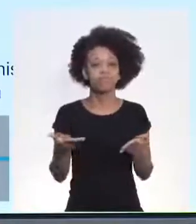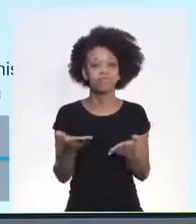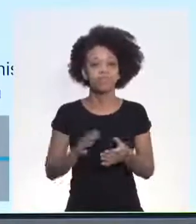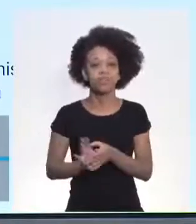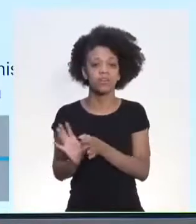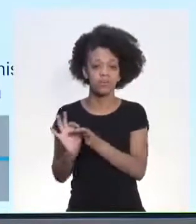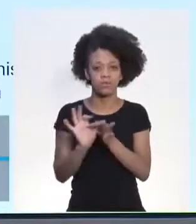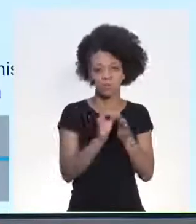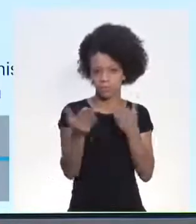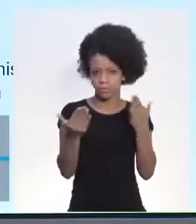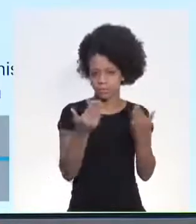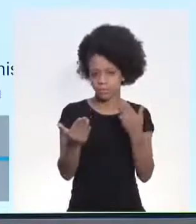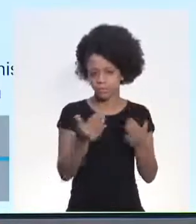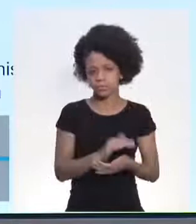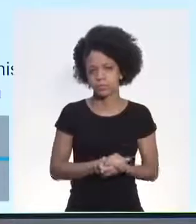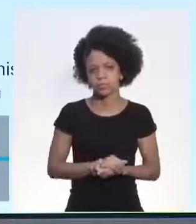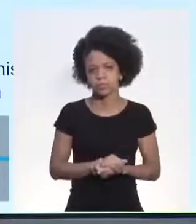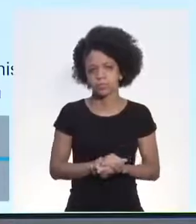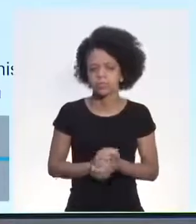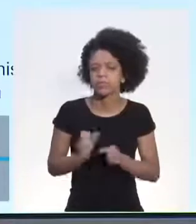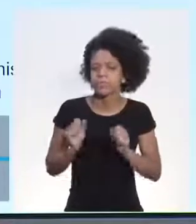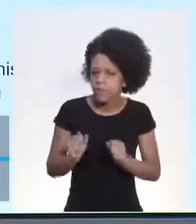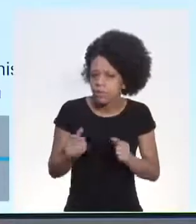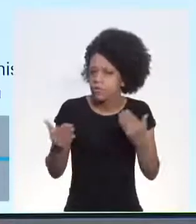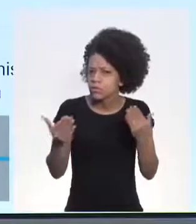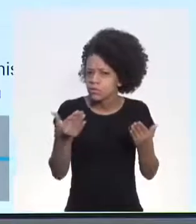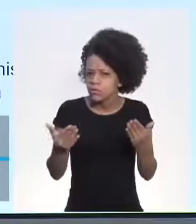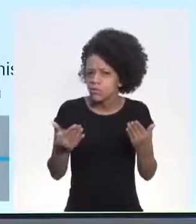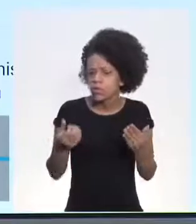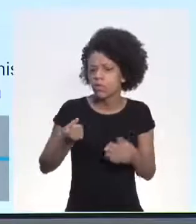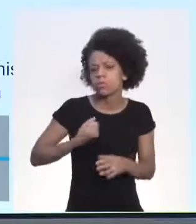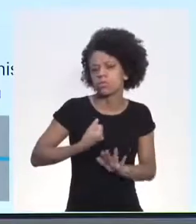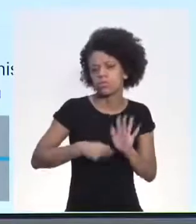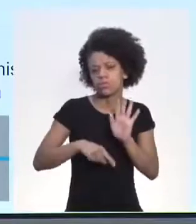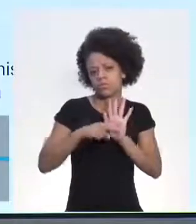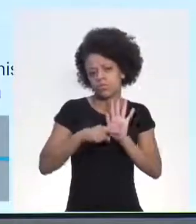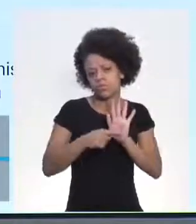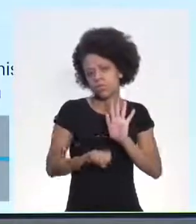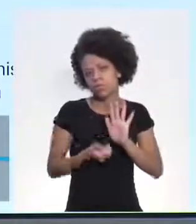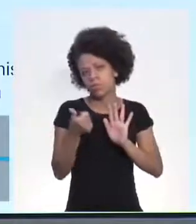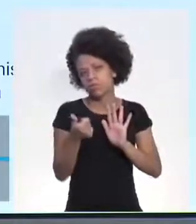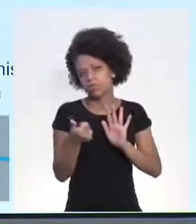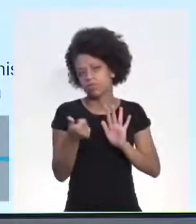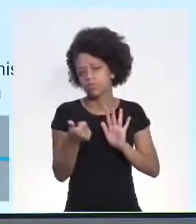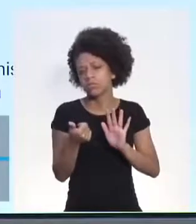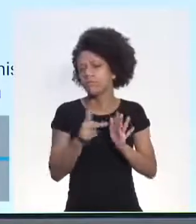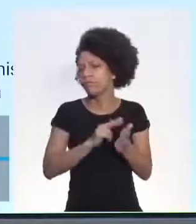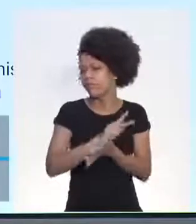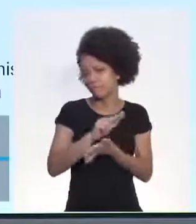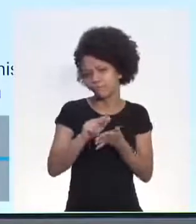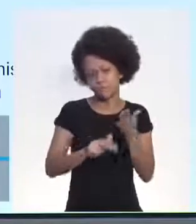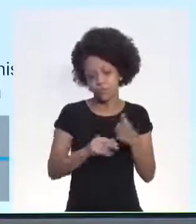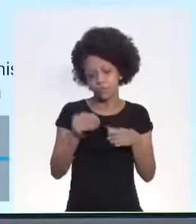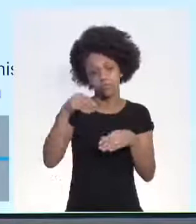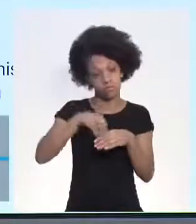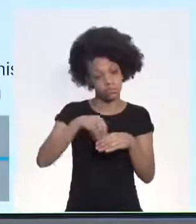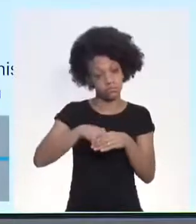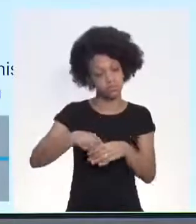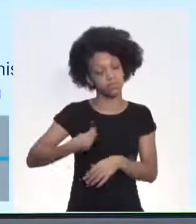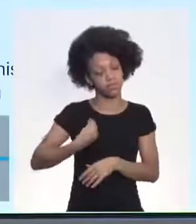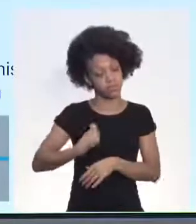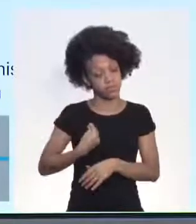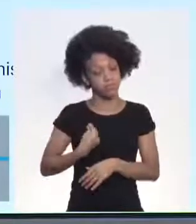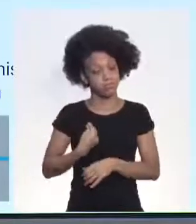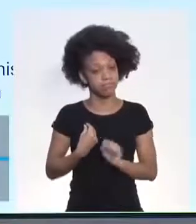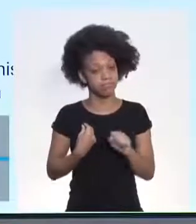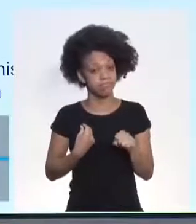uma associação. Nós podemos associar os números negativos aí a quase que muitas coisas dentro da nossa vida, né,